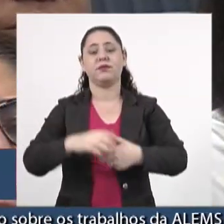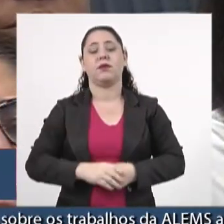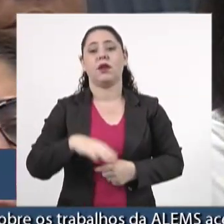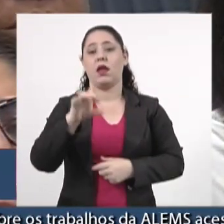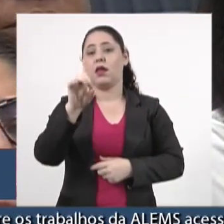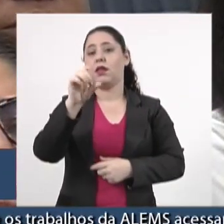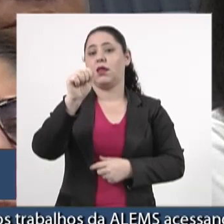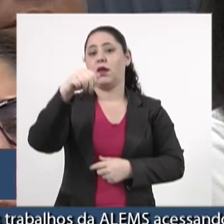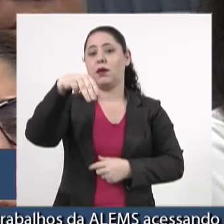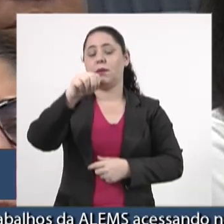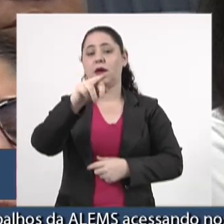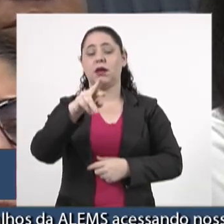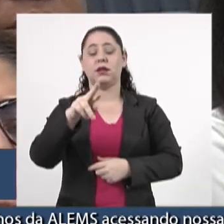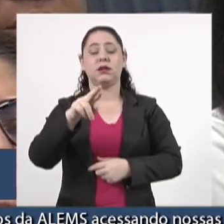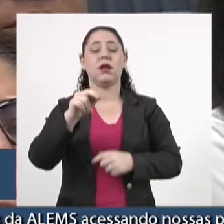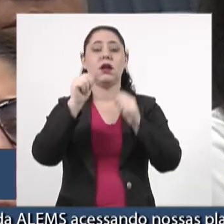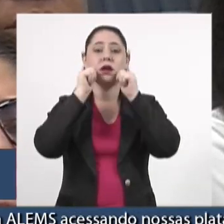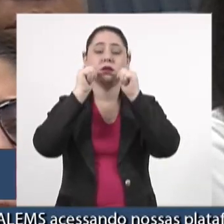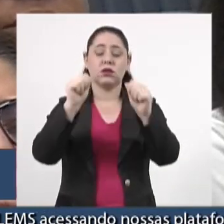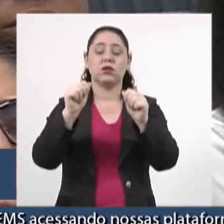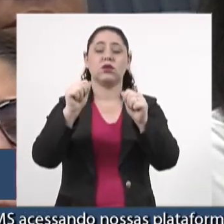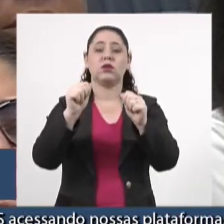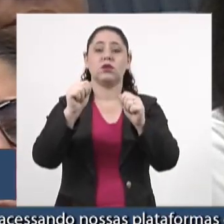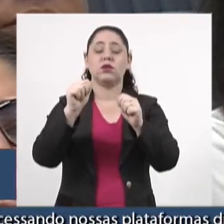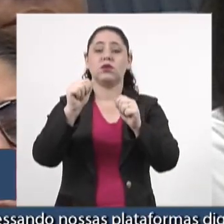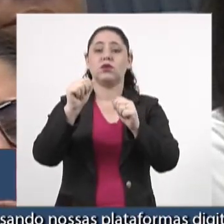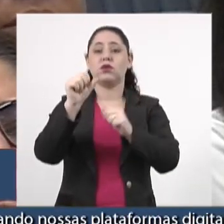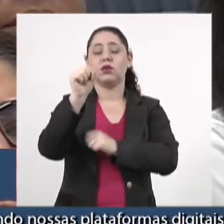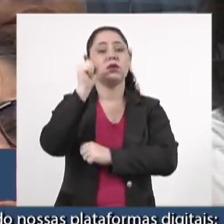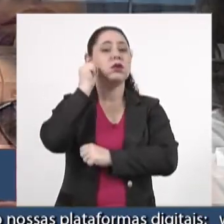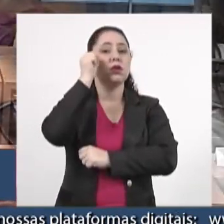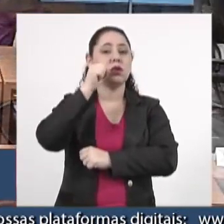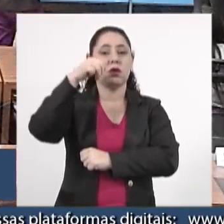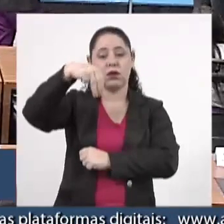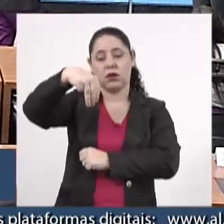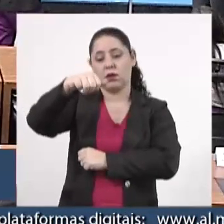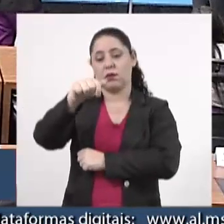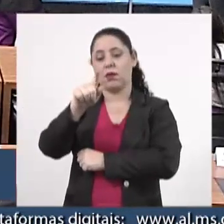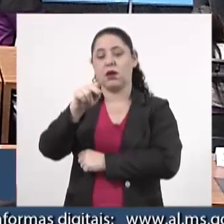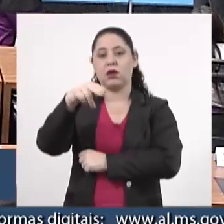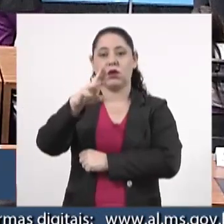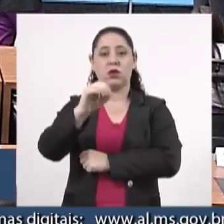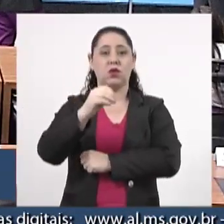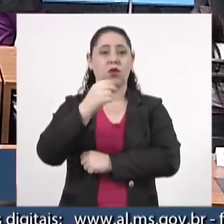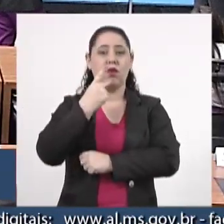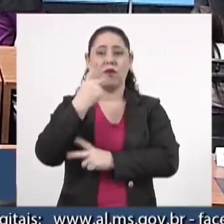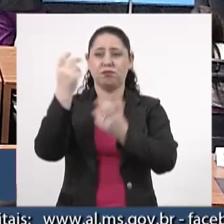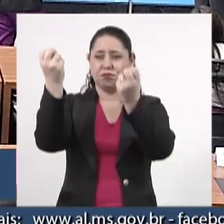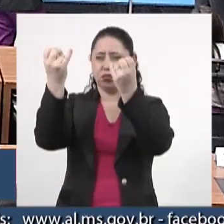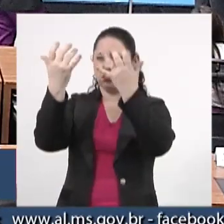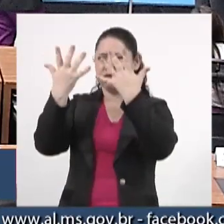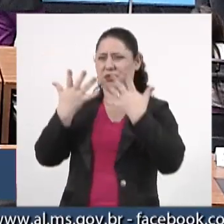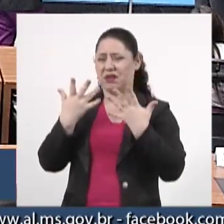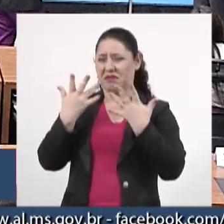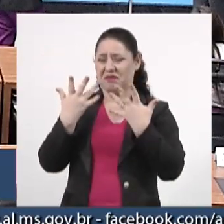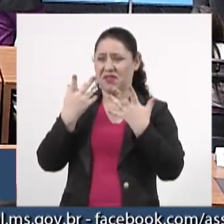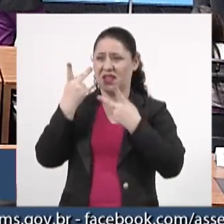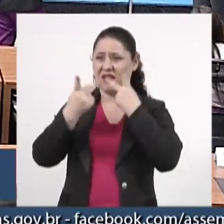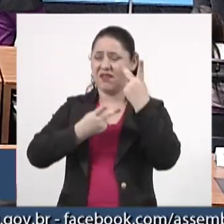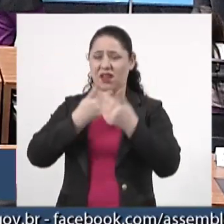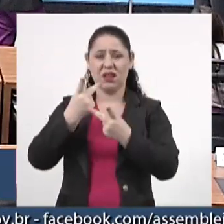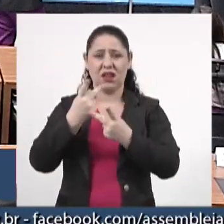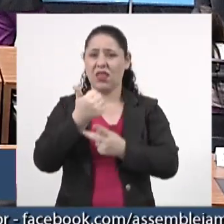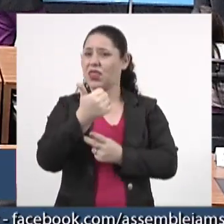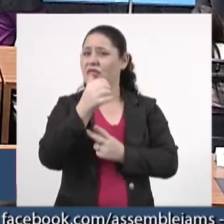à época, era assessora do senador Magno Malta. E a gente viu relatos terríveis, idade a partir